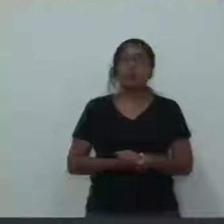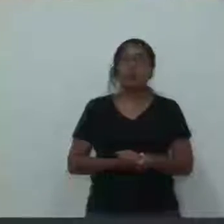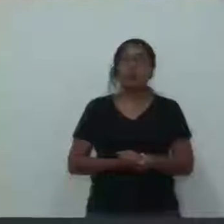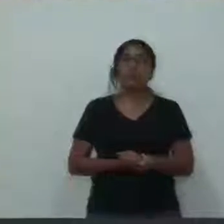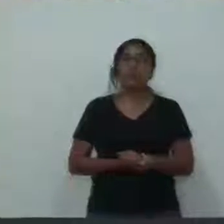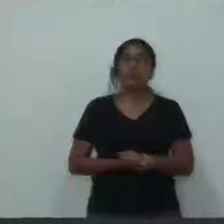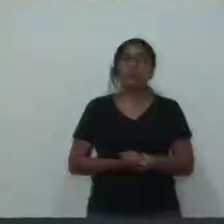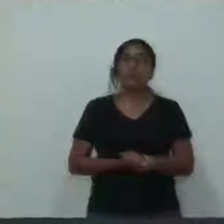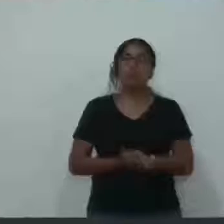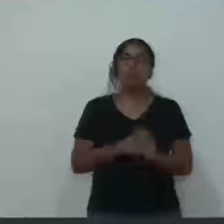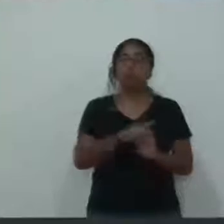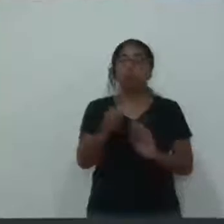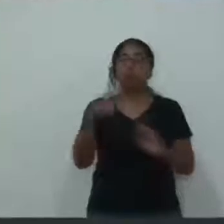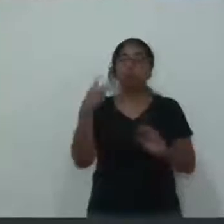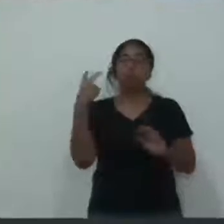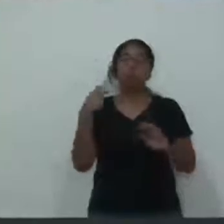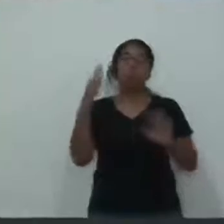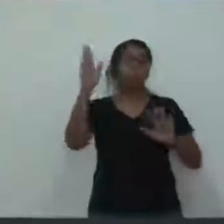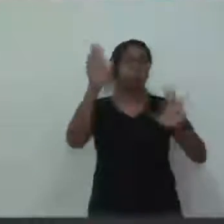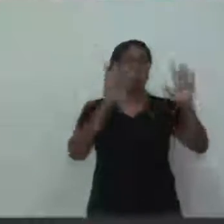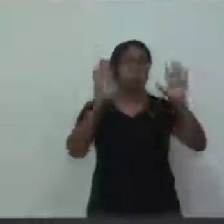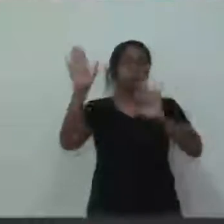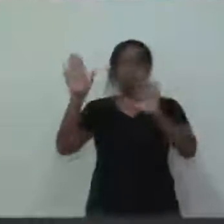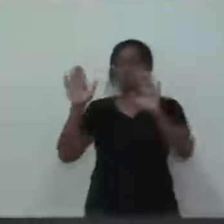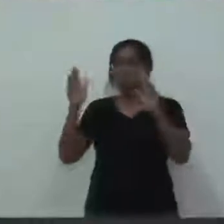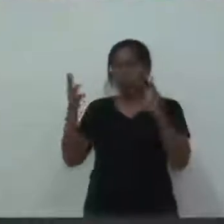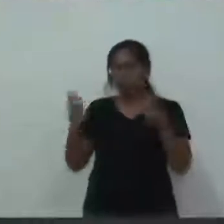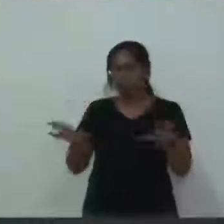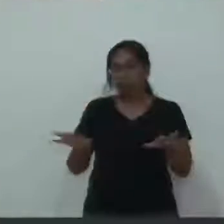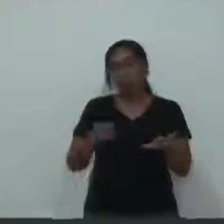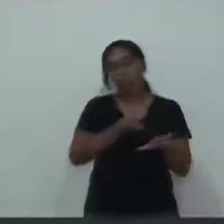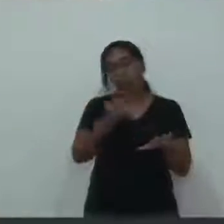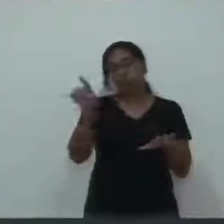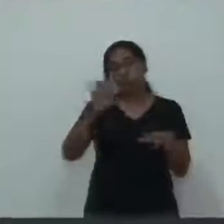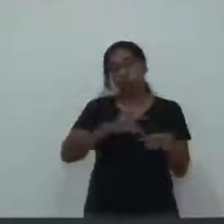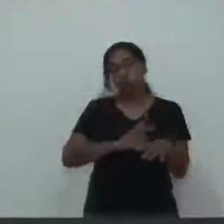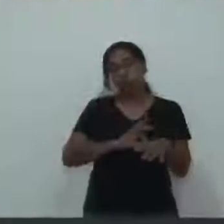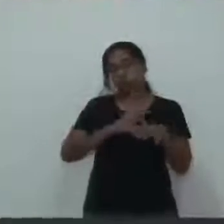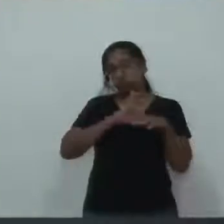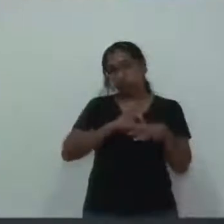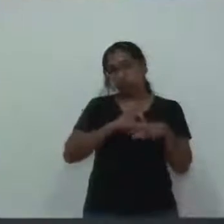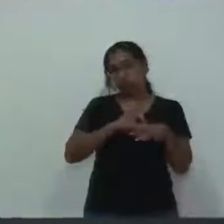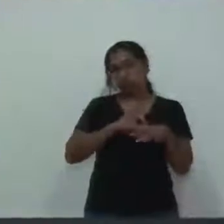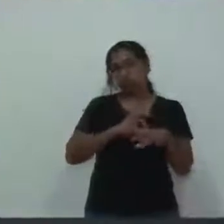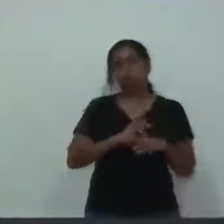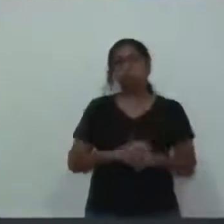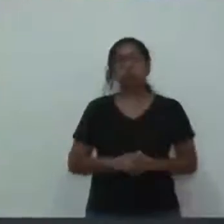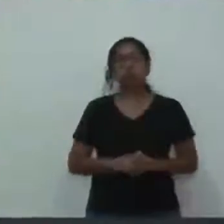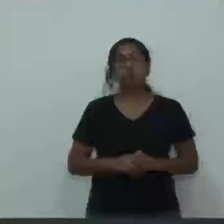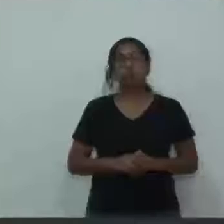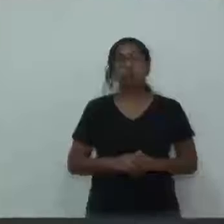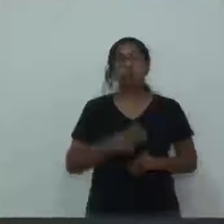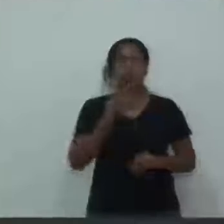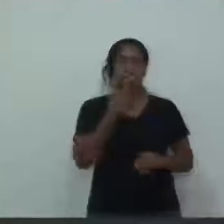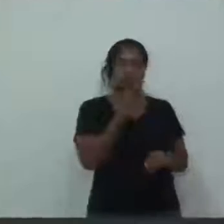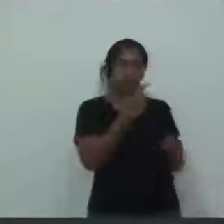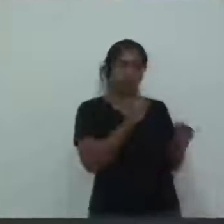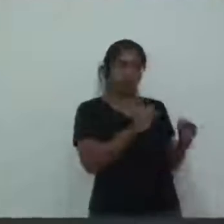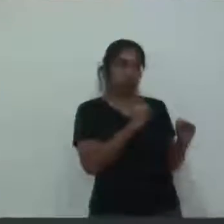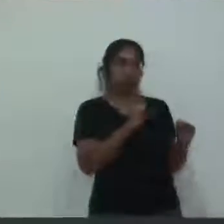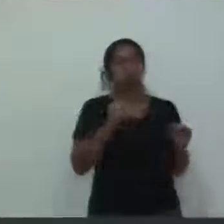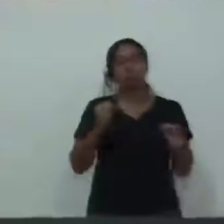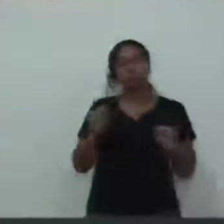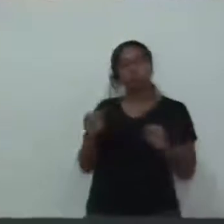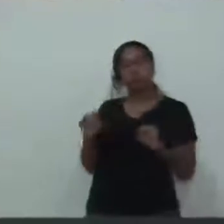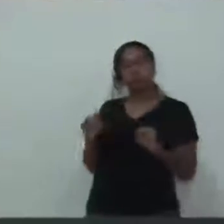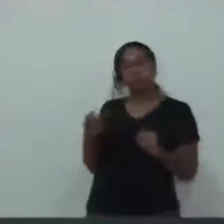Nenhum dos senhores vereadores querendo discutir. Está aberto para lideranças encaminhar a votação. Peço a palavra. Tem a palavra,